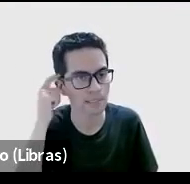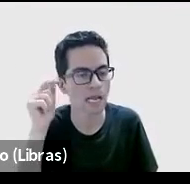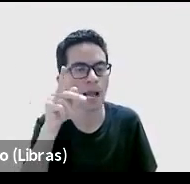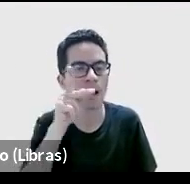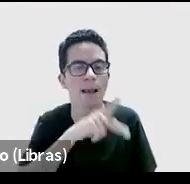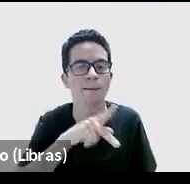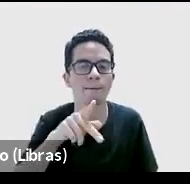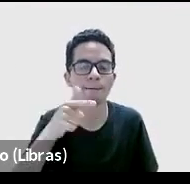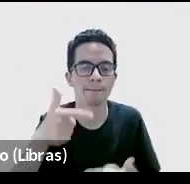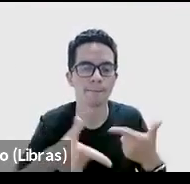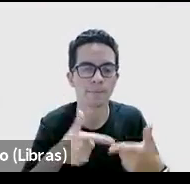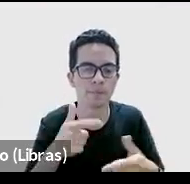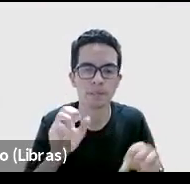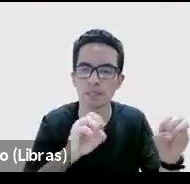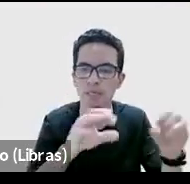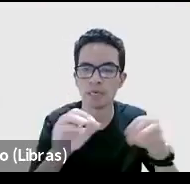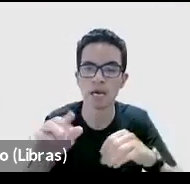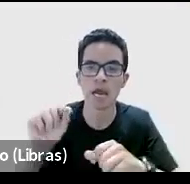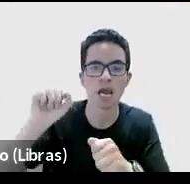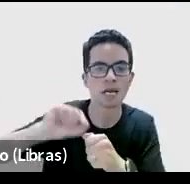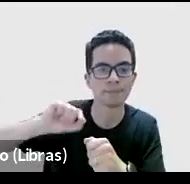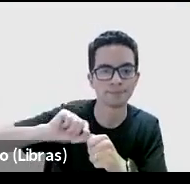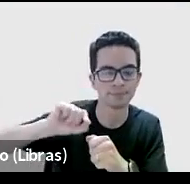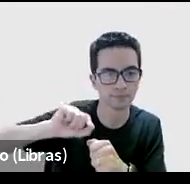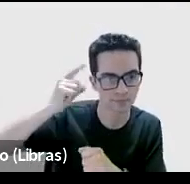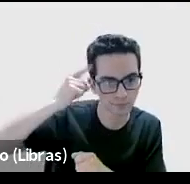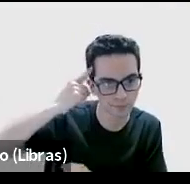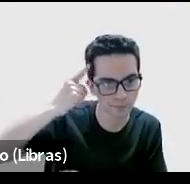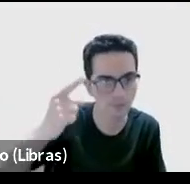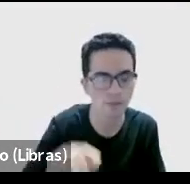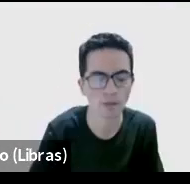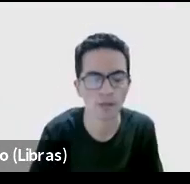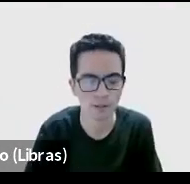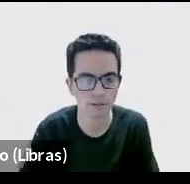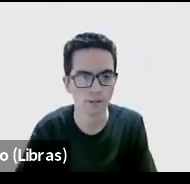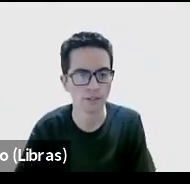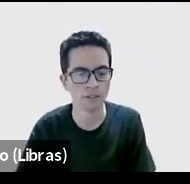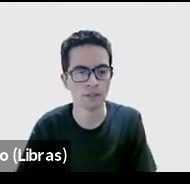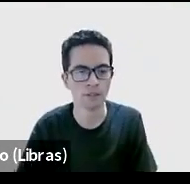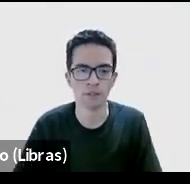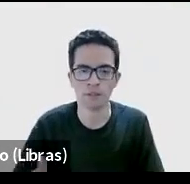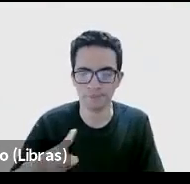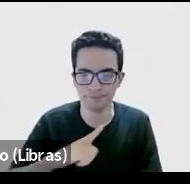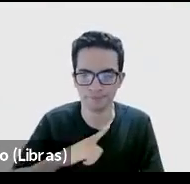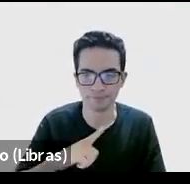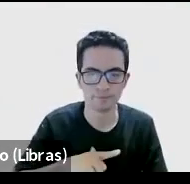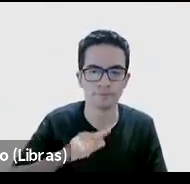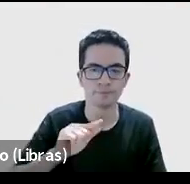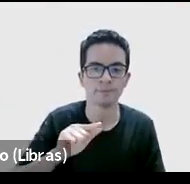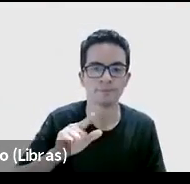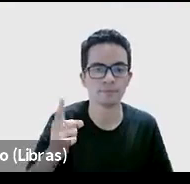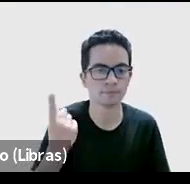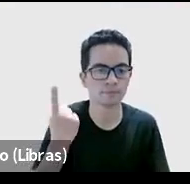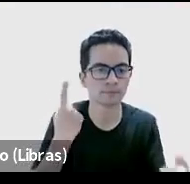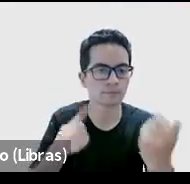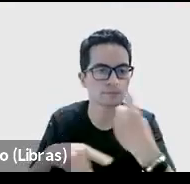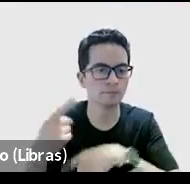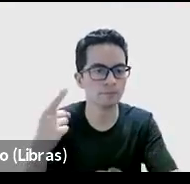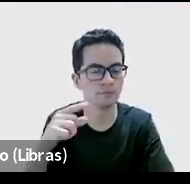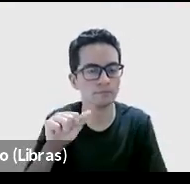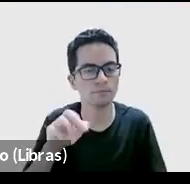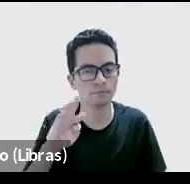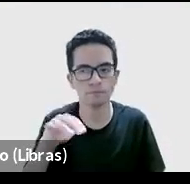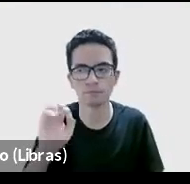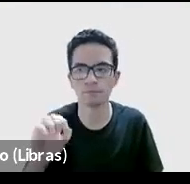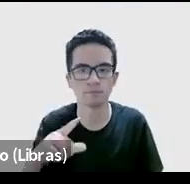ele é uma ação, né, então, assim, é muito nas ações que as coisas emergem, né, ele é emergente. Então, por